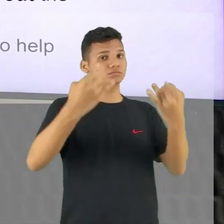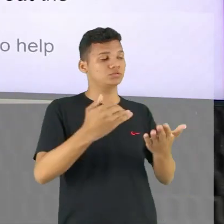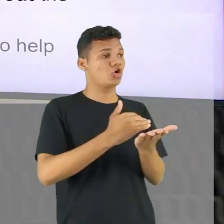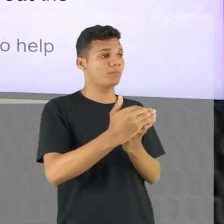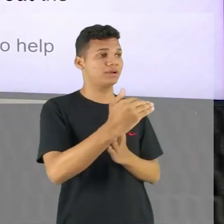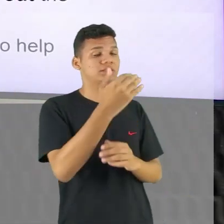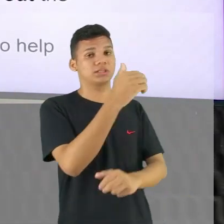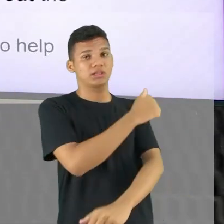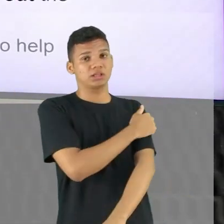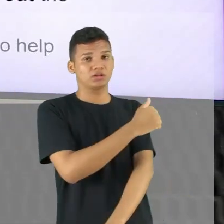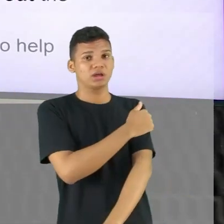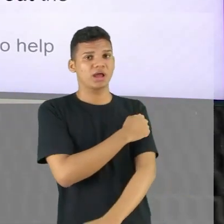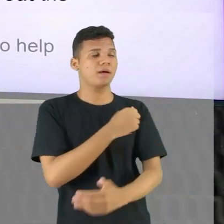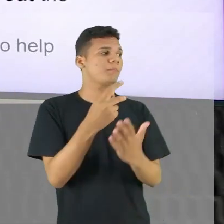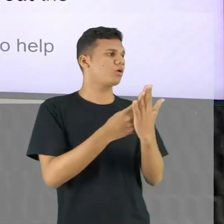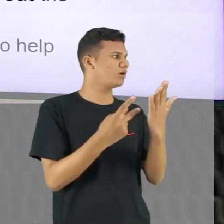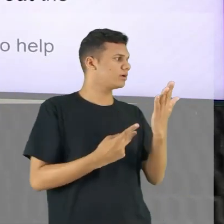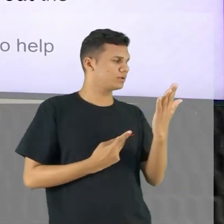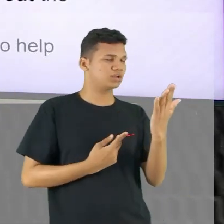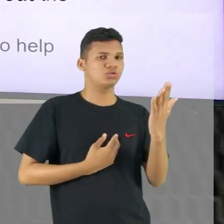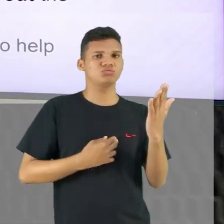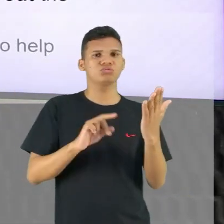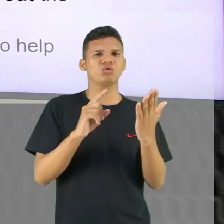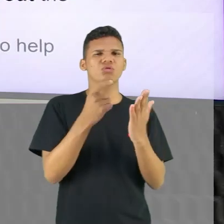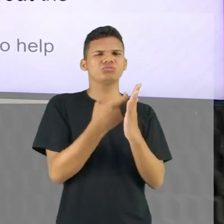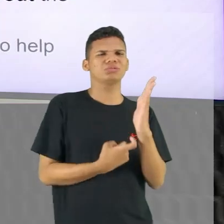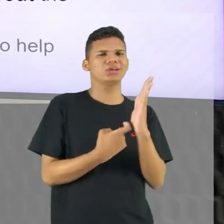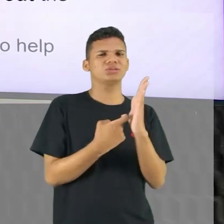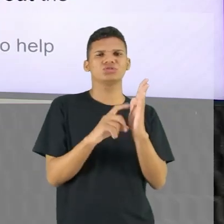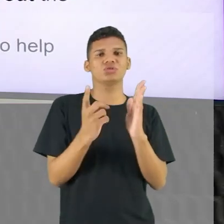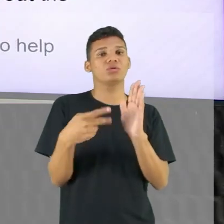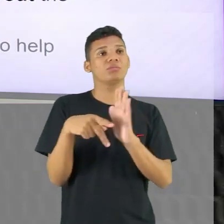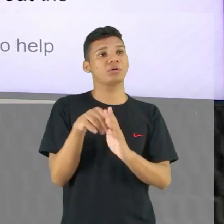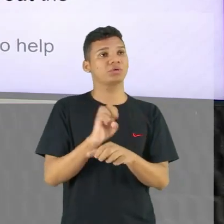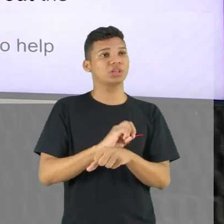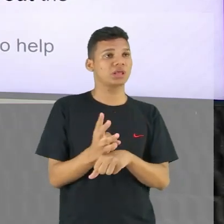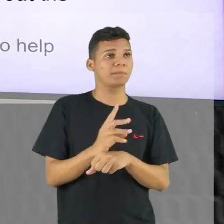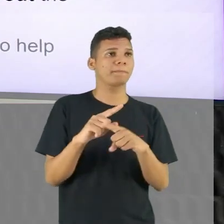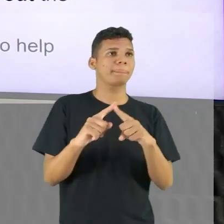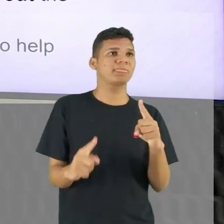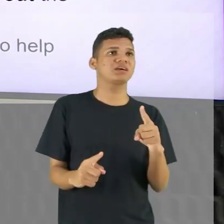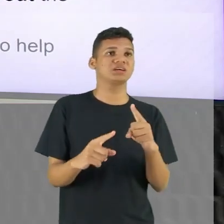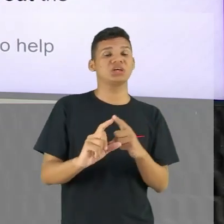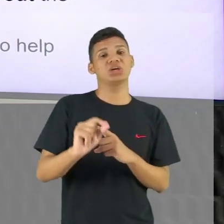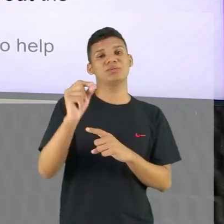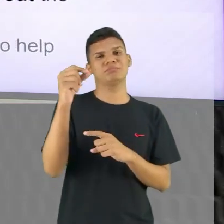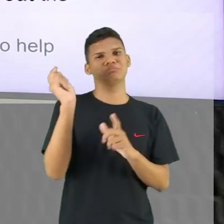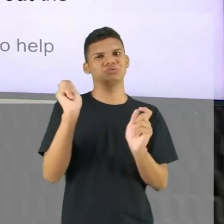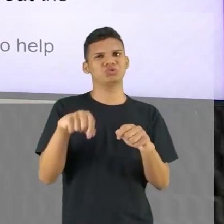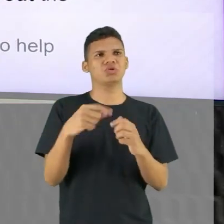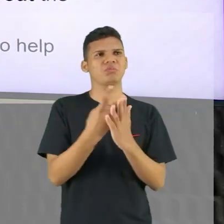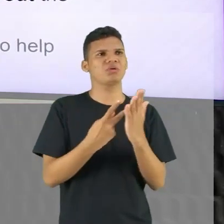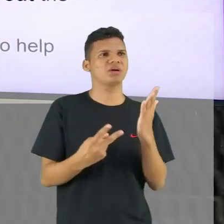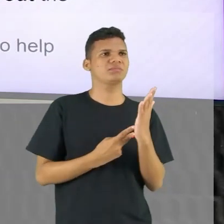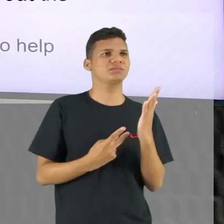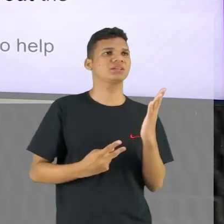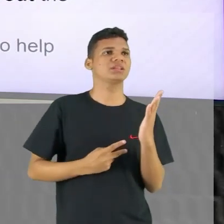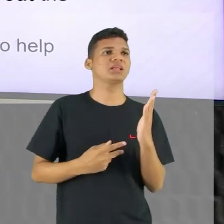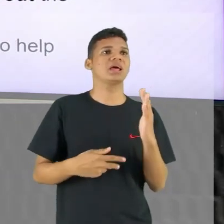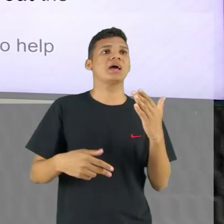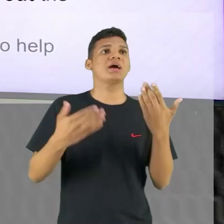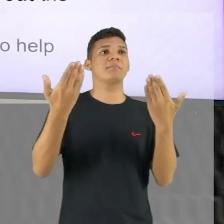aula, poema não é um gênero textual comum na UEMA. A última vez que a UEMA colocou um poema foi na prova